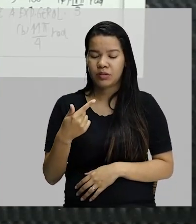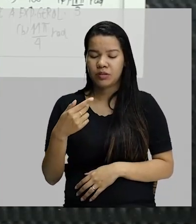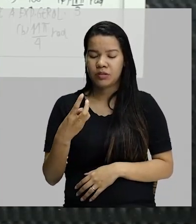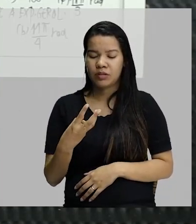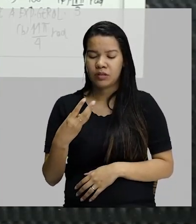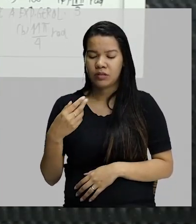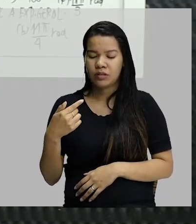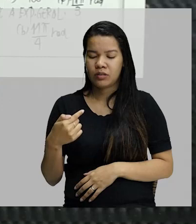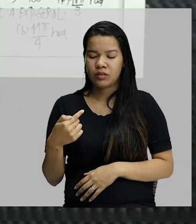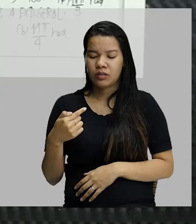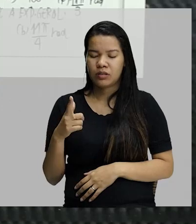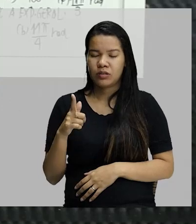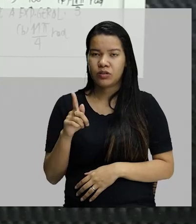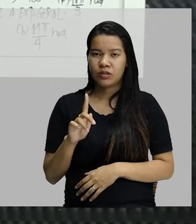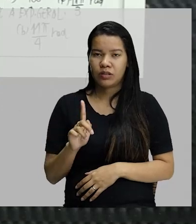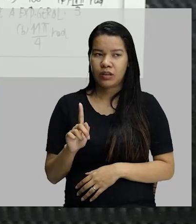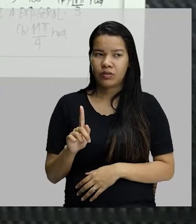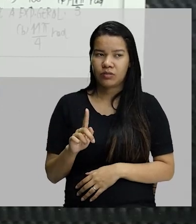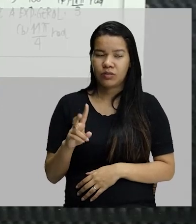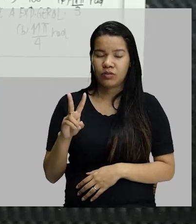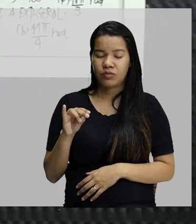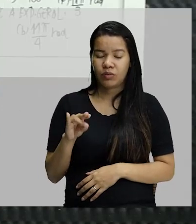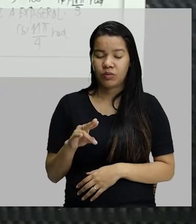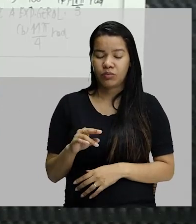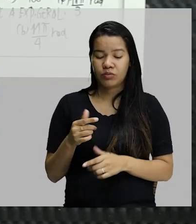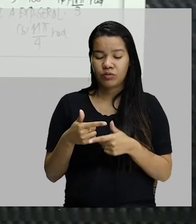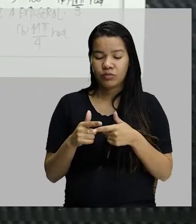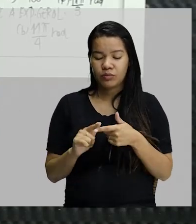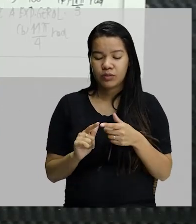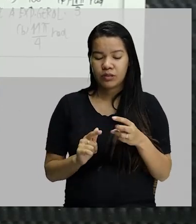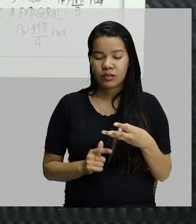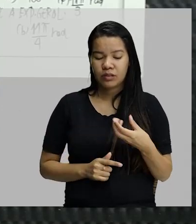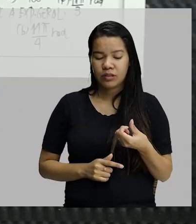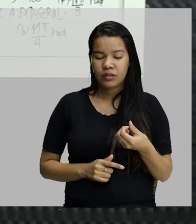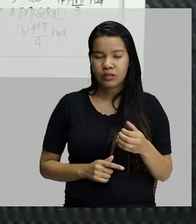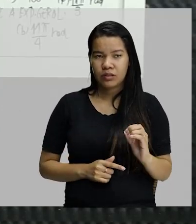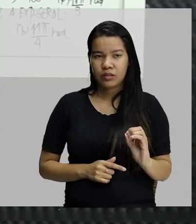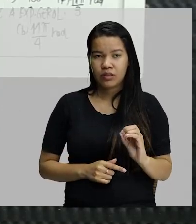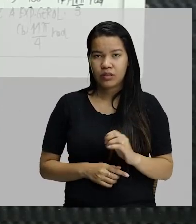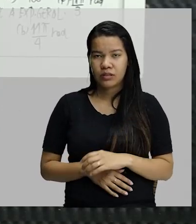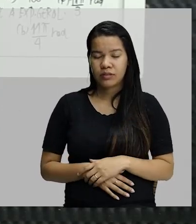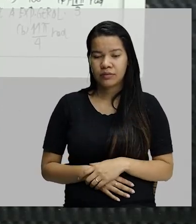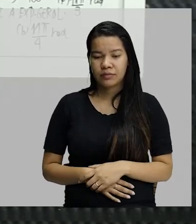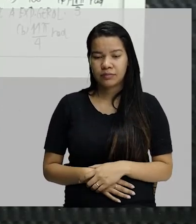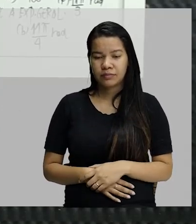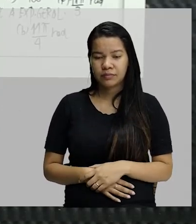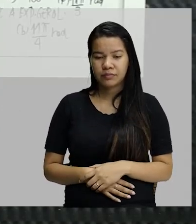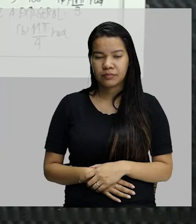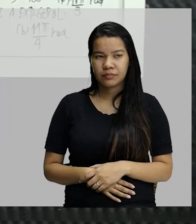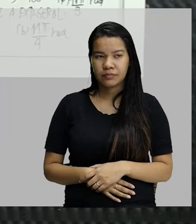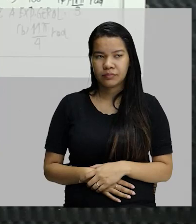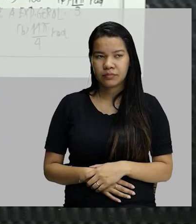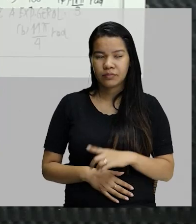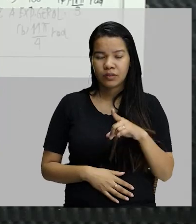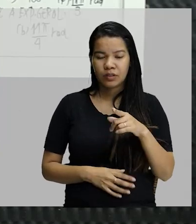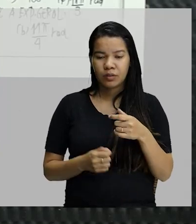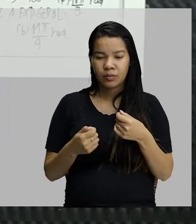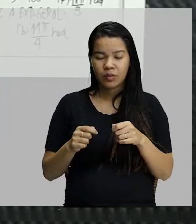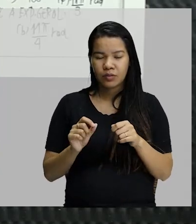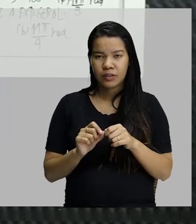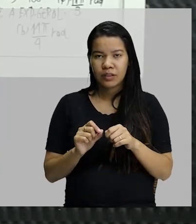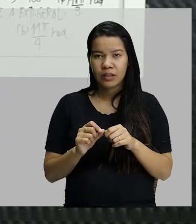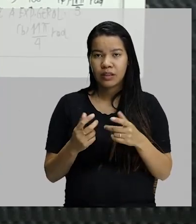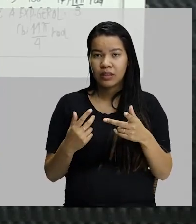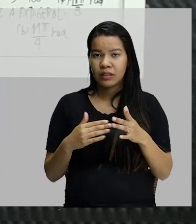1237 graus e vou dividir ele por 360. Certo? Você pode fazer